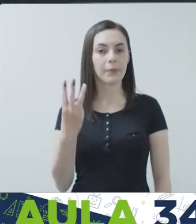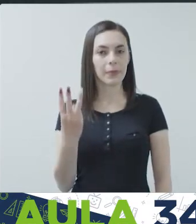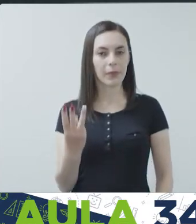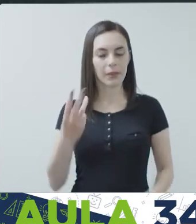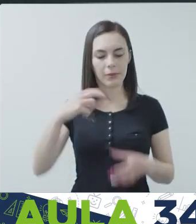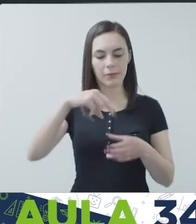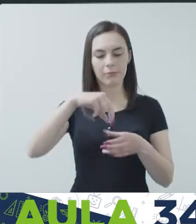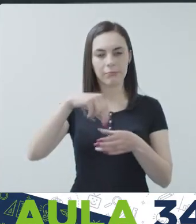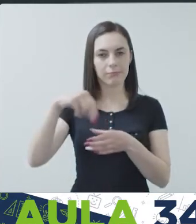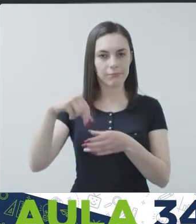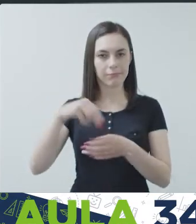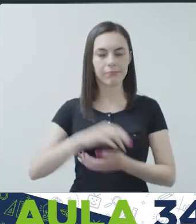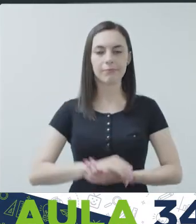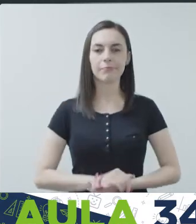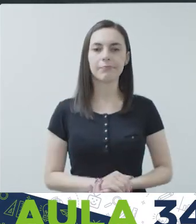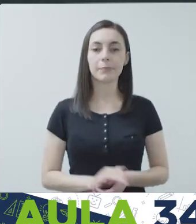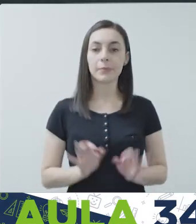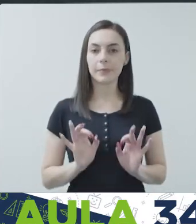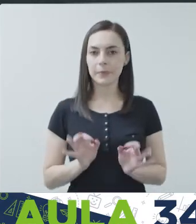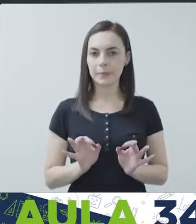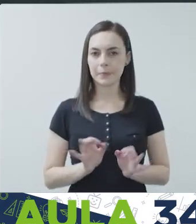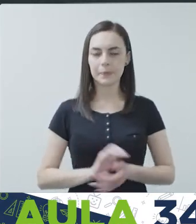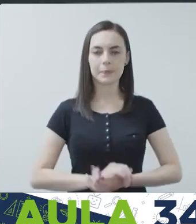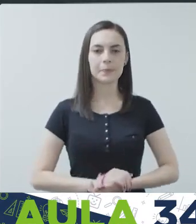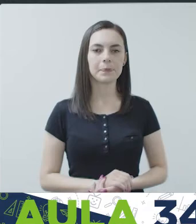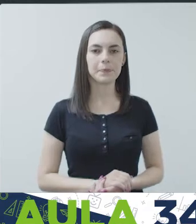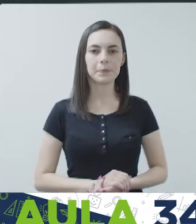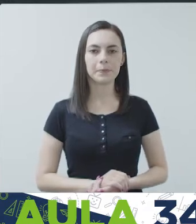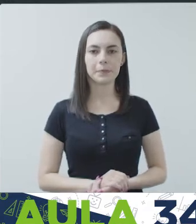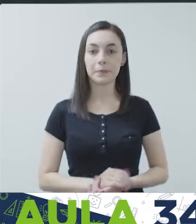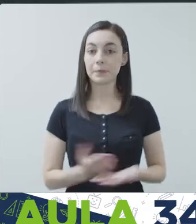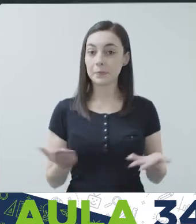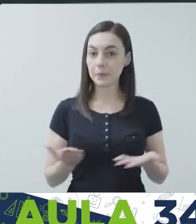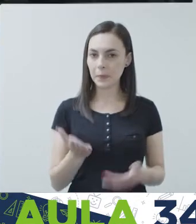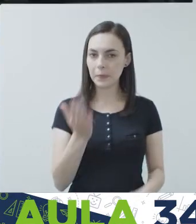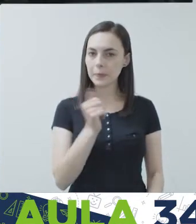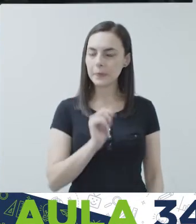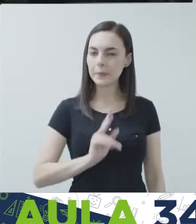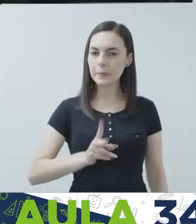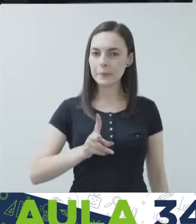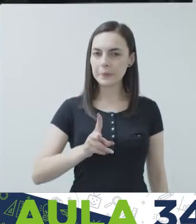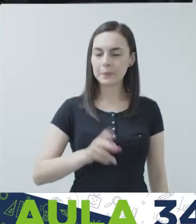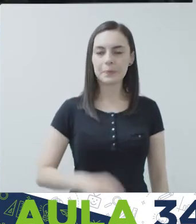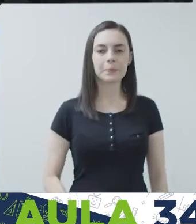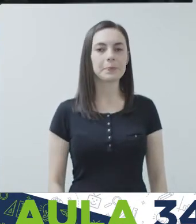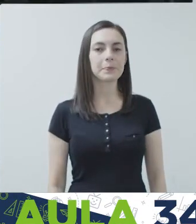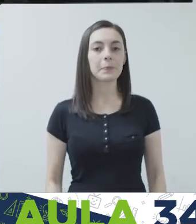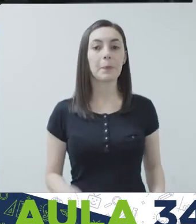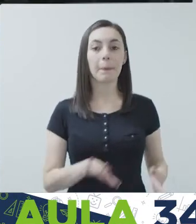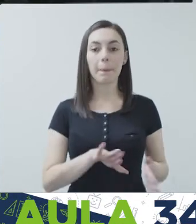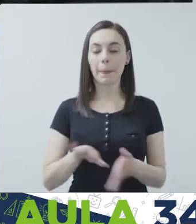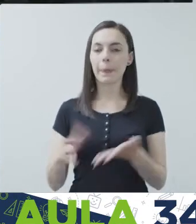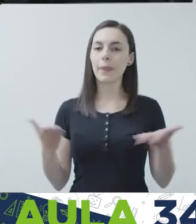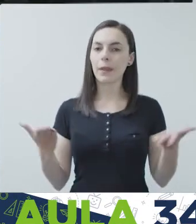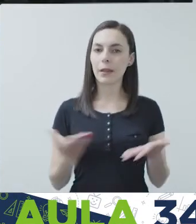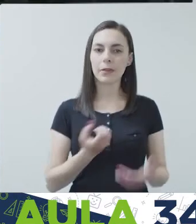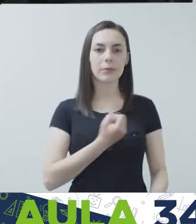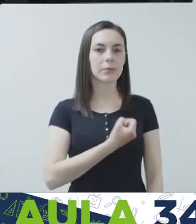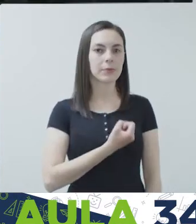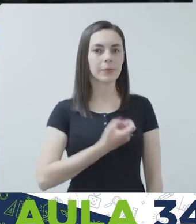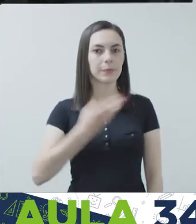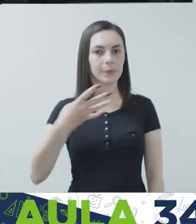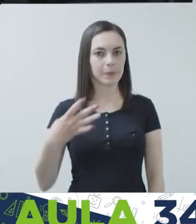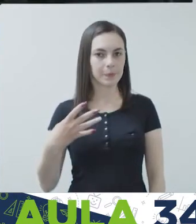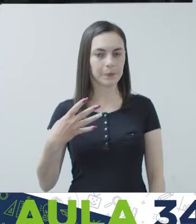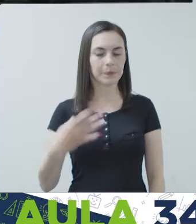Três tampinhas, certo? Vamos continuar? Agora nós vamos para o número